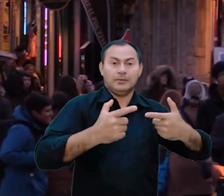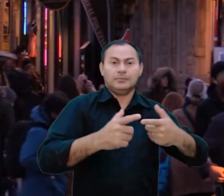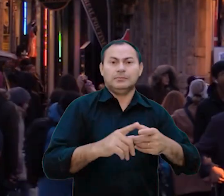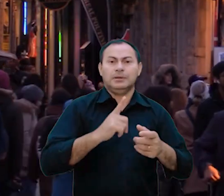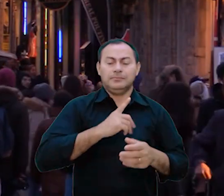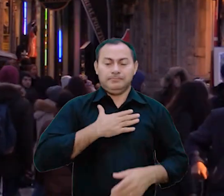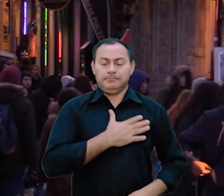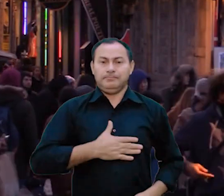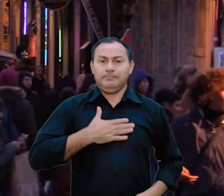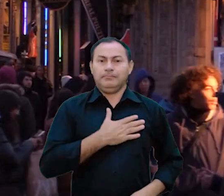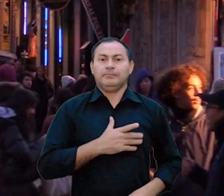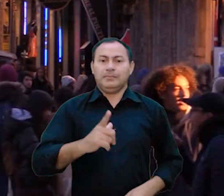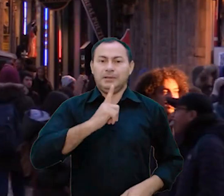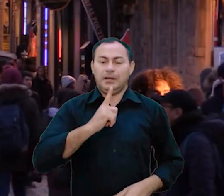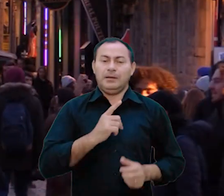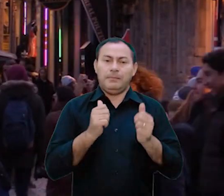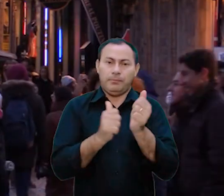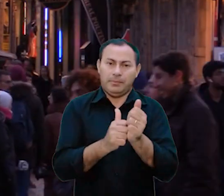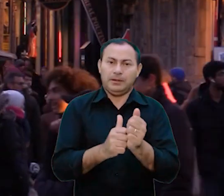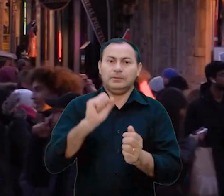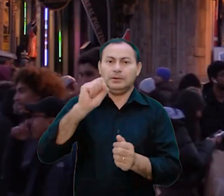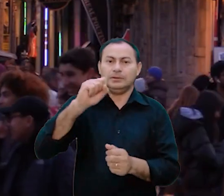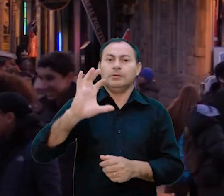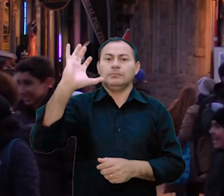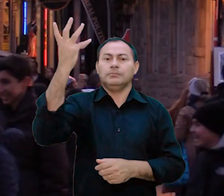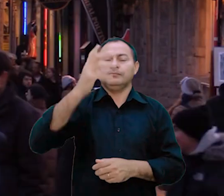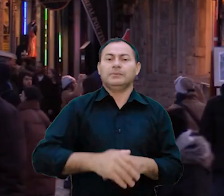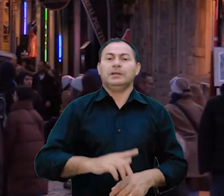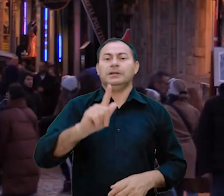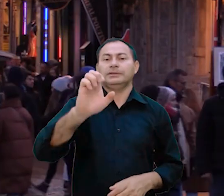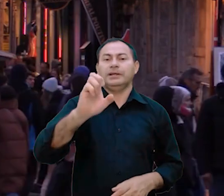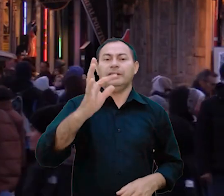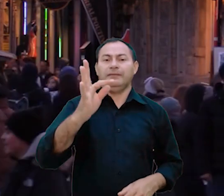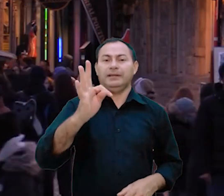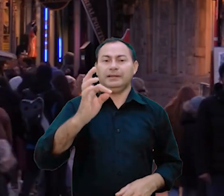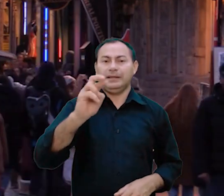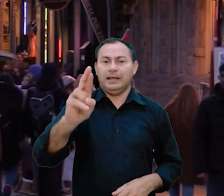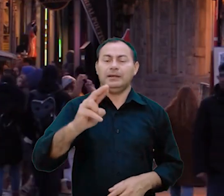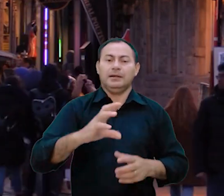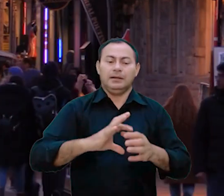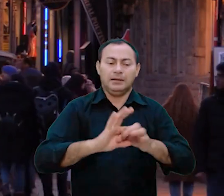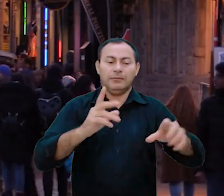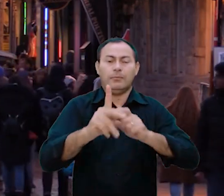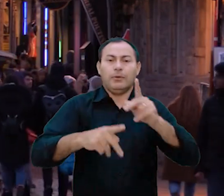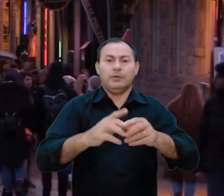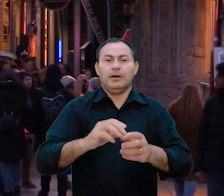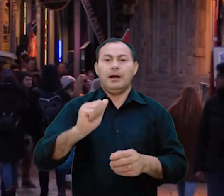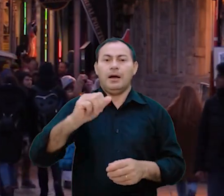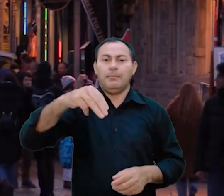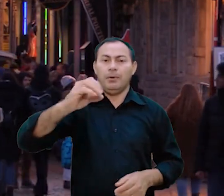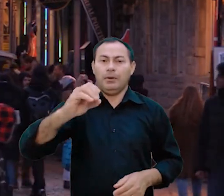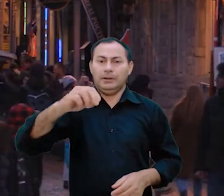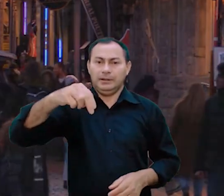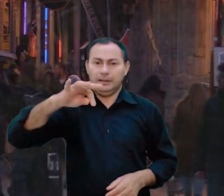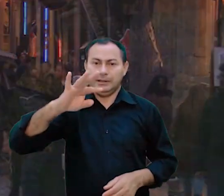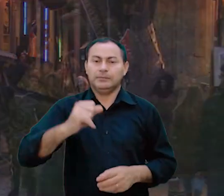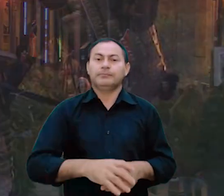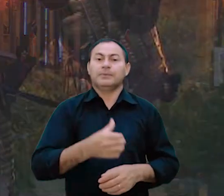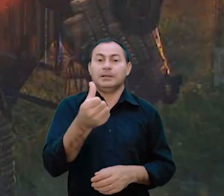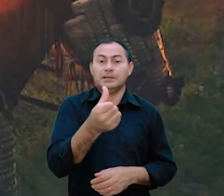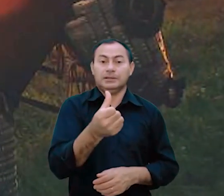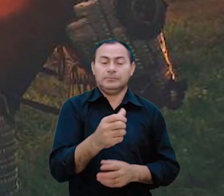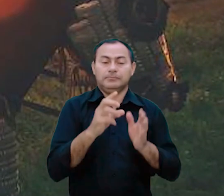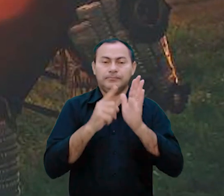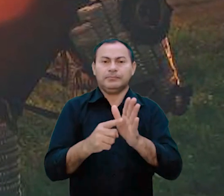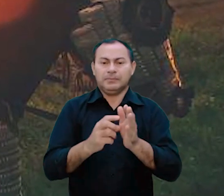uma guerra, temos satisfação de tê-las por perto. Foi assim que aconteceu com Jefté. Ele livrou o povo dos amonitas.